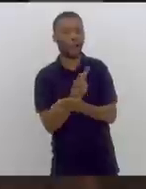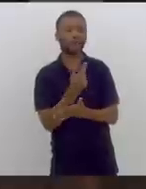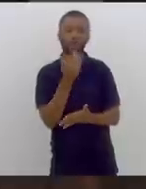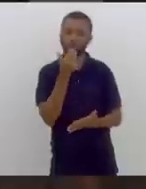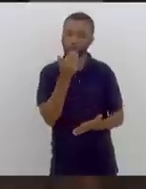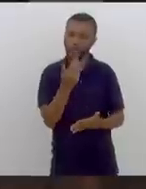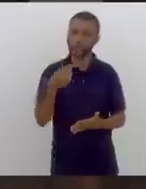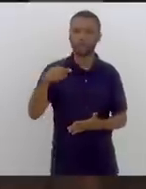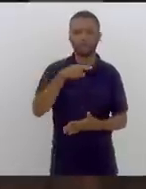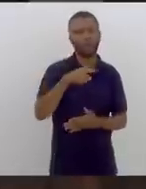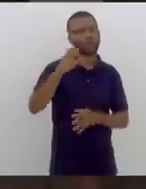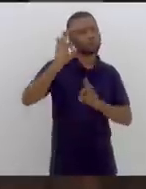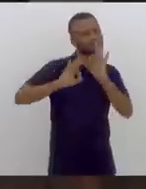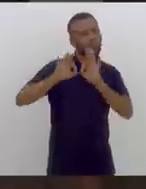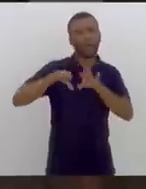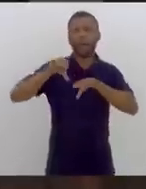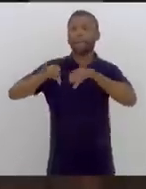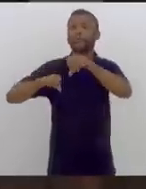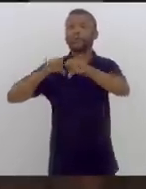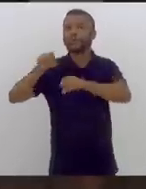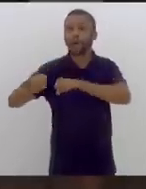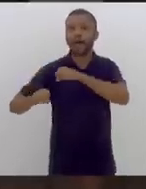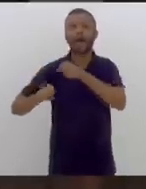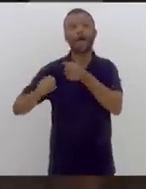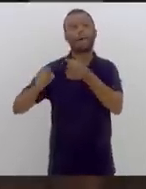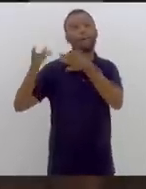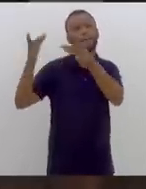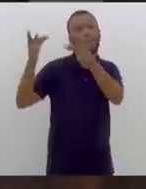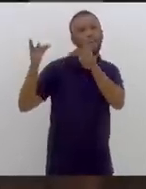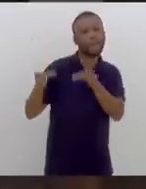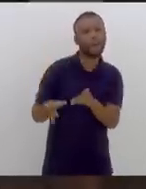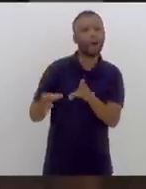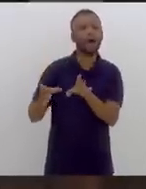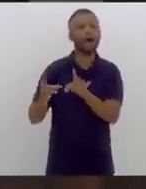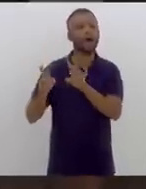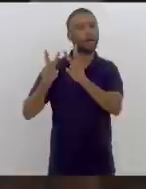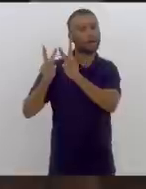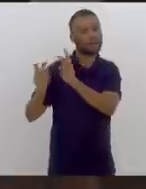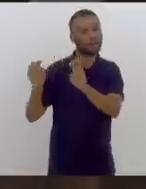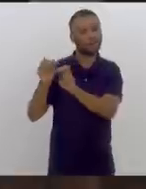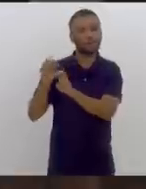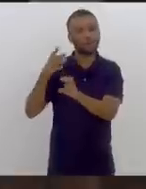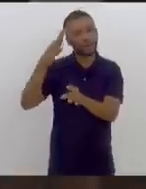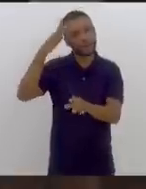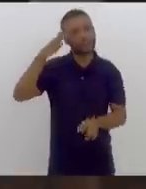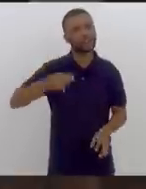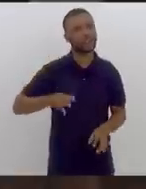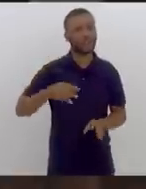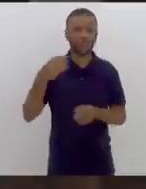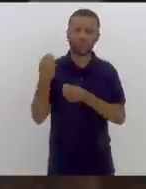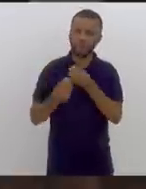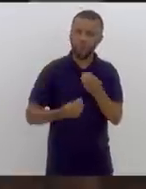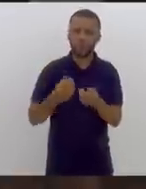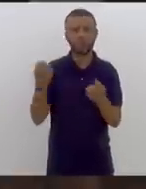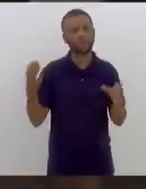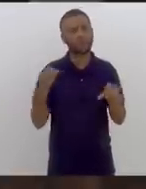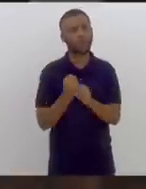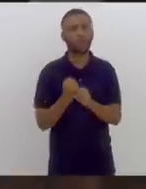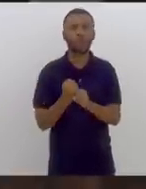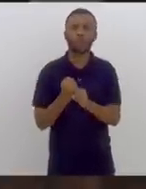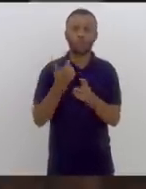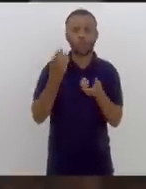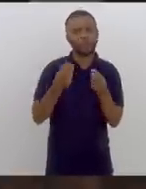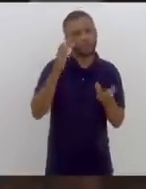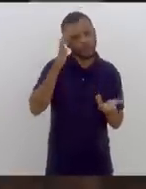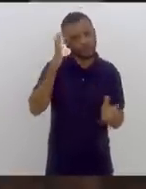que o senhor traga até para que a gente possa começar a buscar eu vou me aprofundar um pouco mais nesse assunto para entender tudo como está acontecendo de que forma tá acontecendo